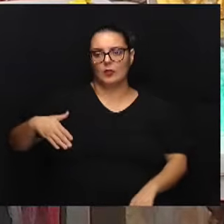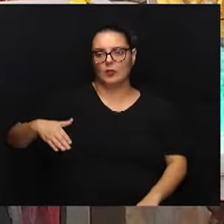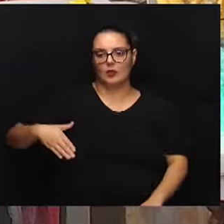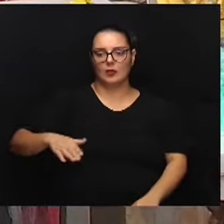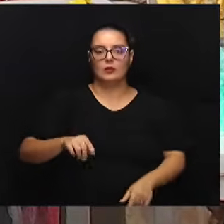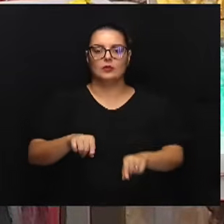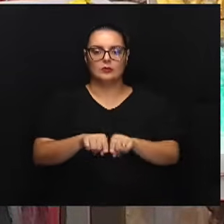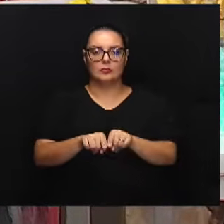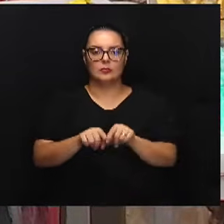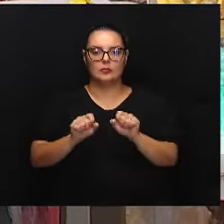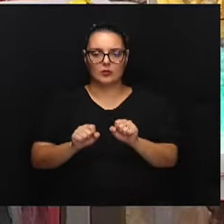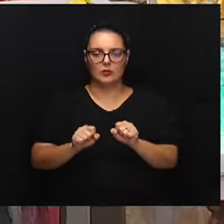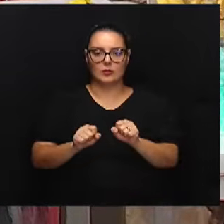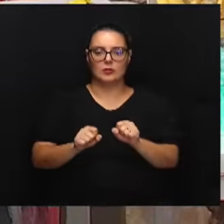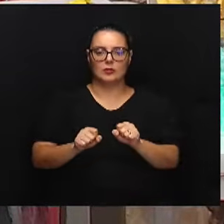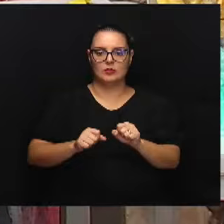podem pintar.